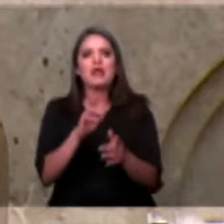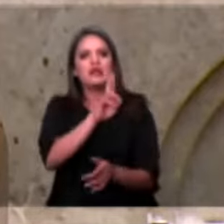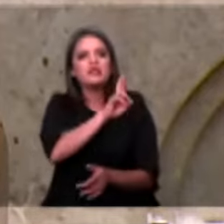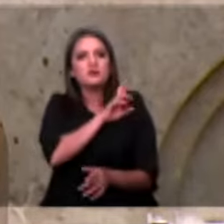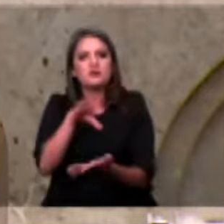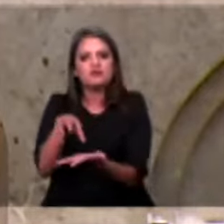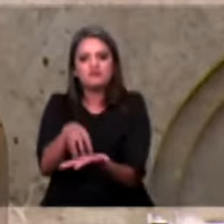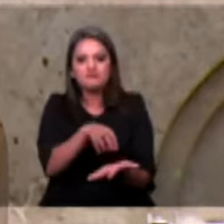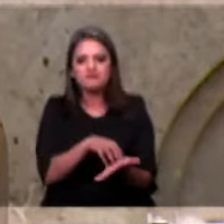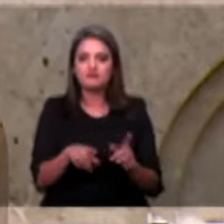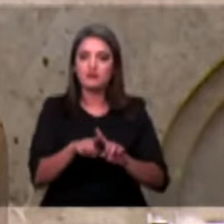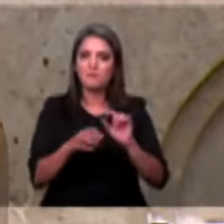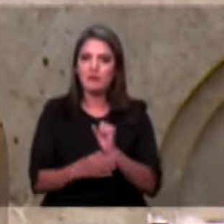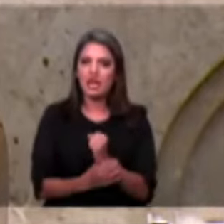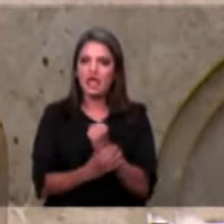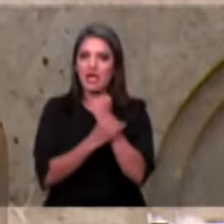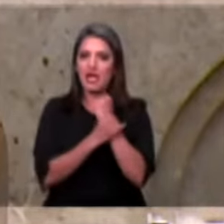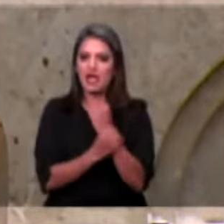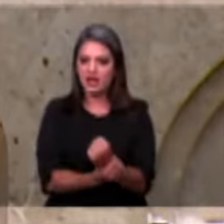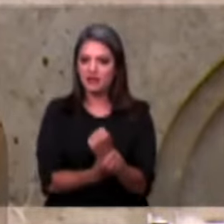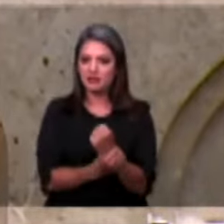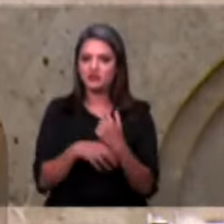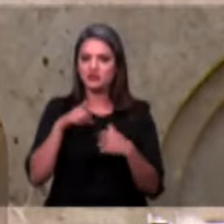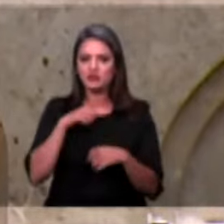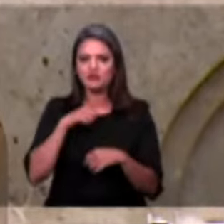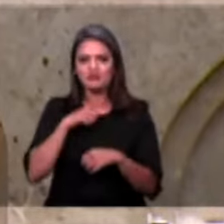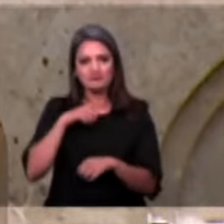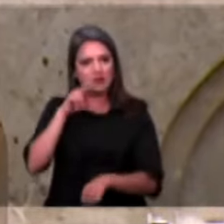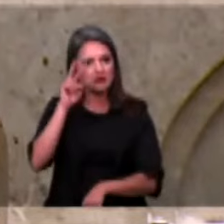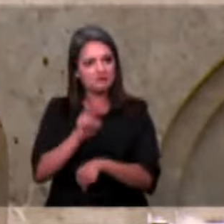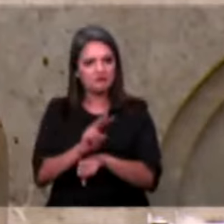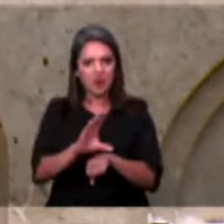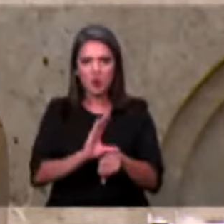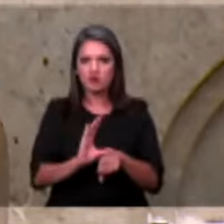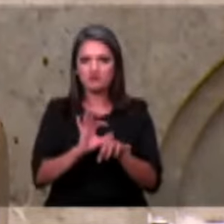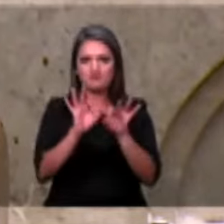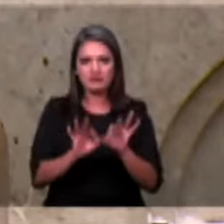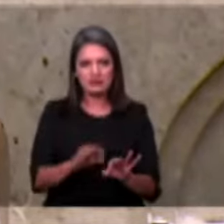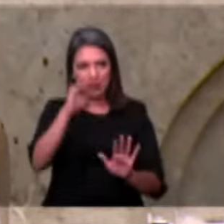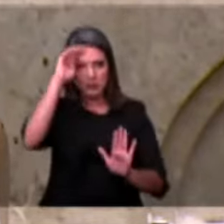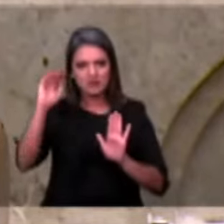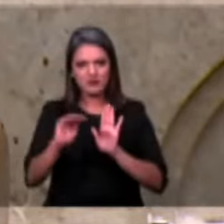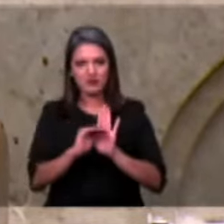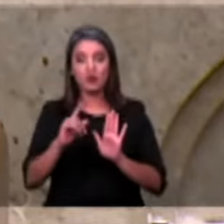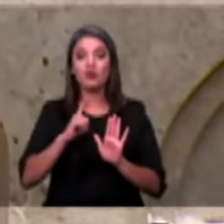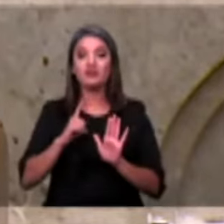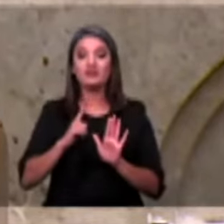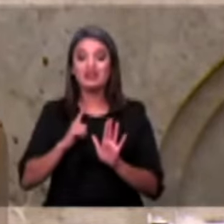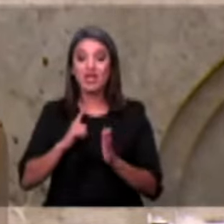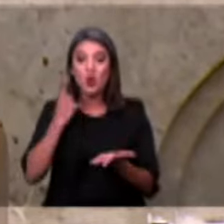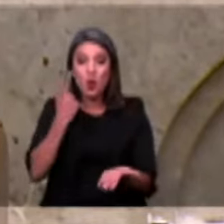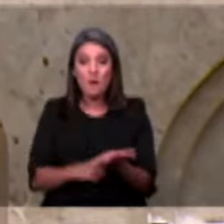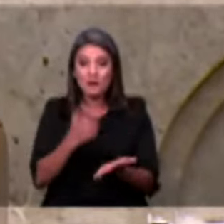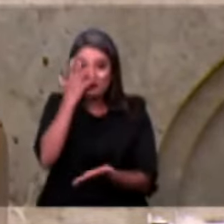como garantidor da intangibilidade da ordem constitucional, o grave compromisso que lhe